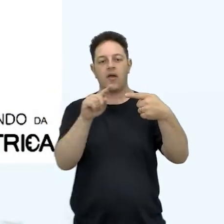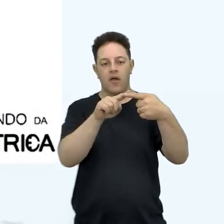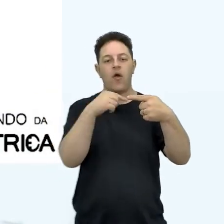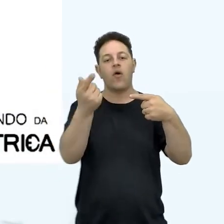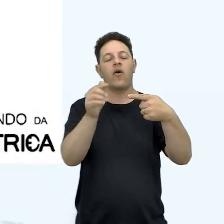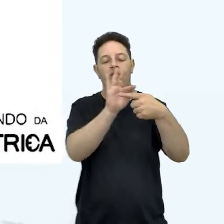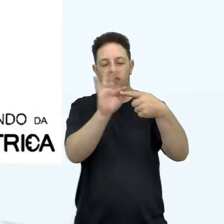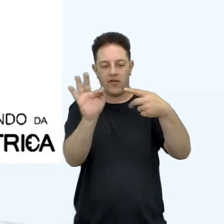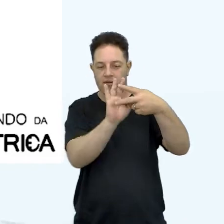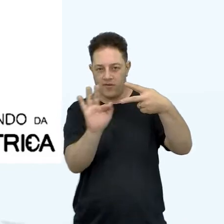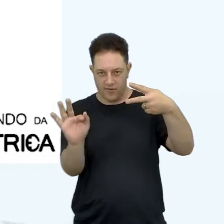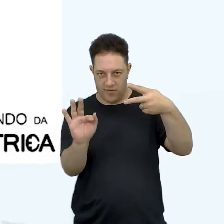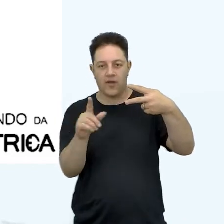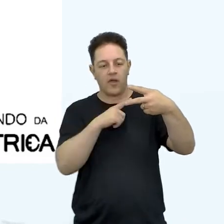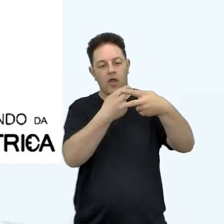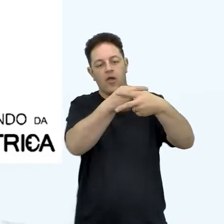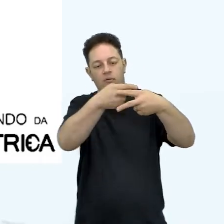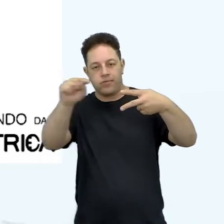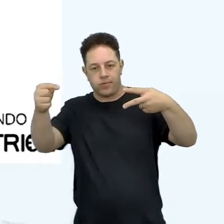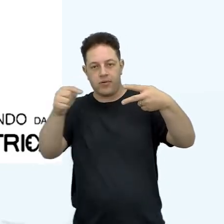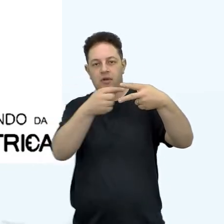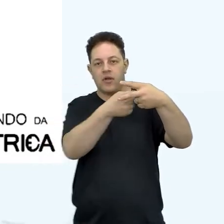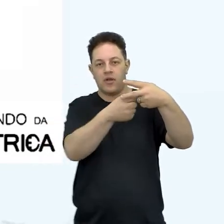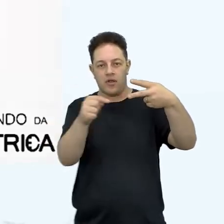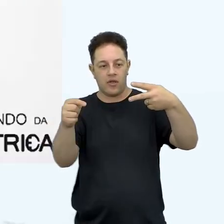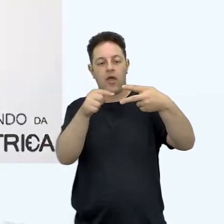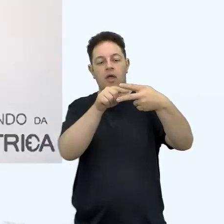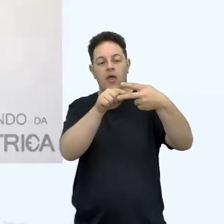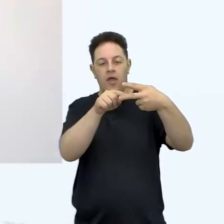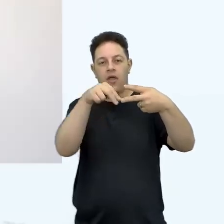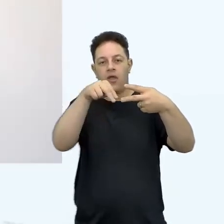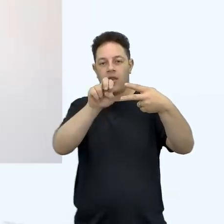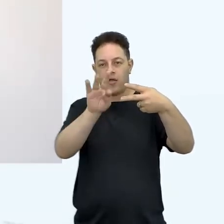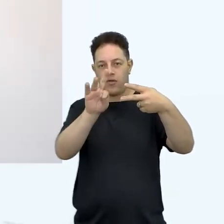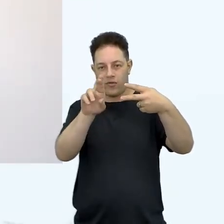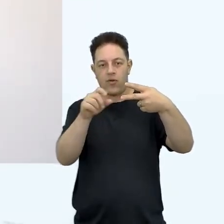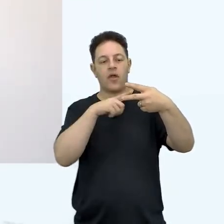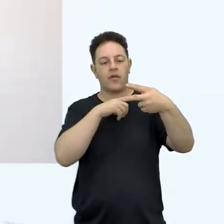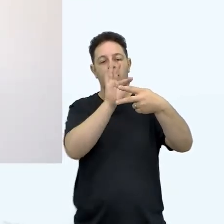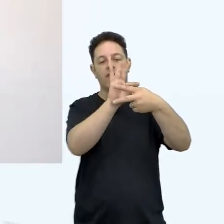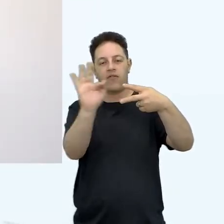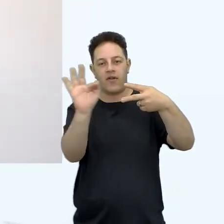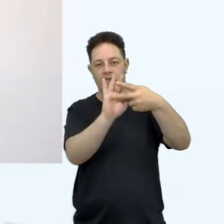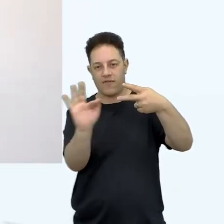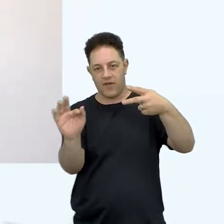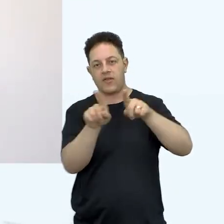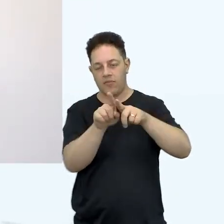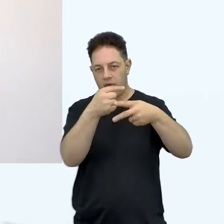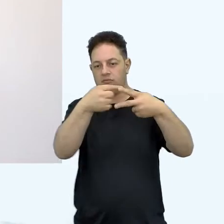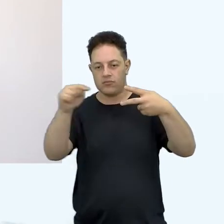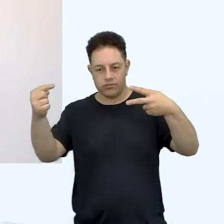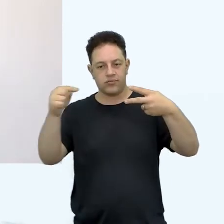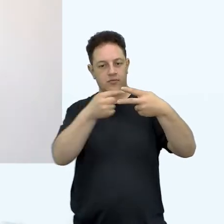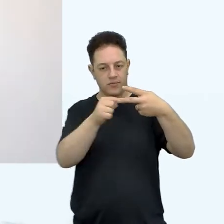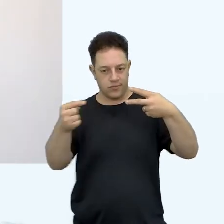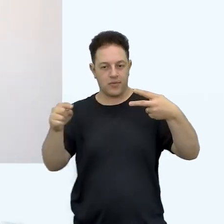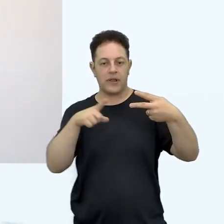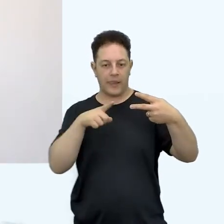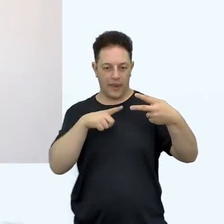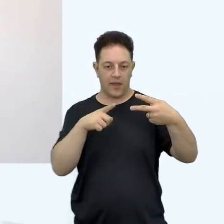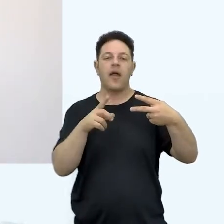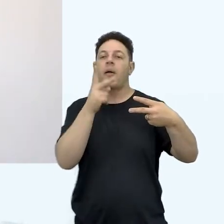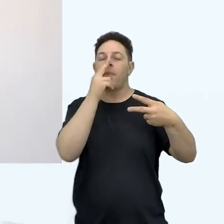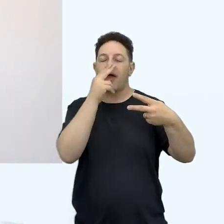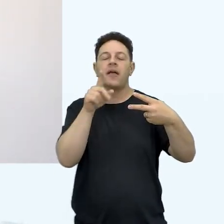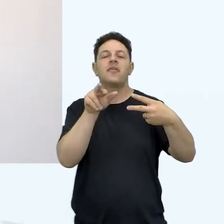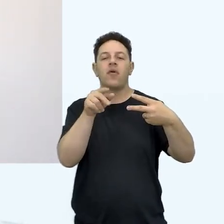a corrente elétrica está fluindo entre a fase e o neutro, entre a fase e fase. Então eu tenho ali um fluxo,